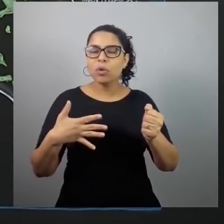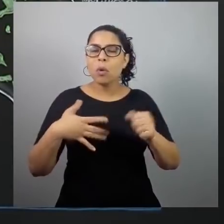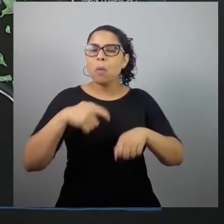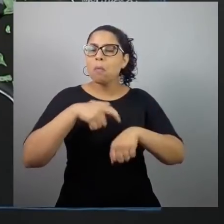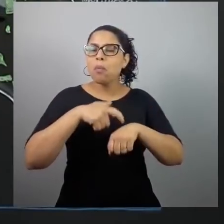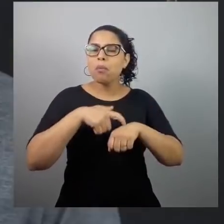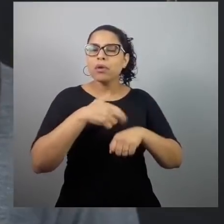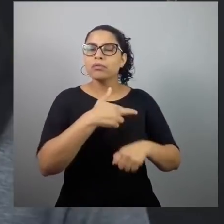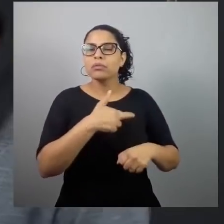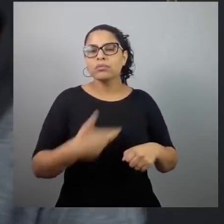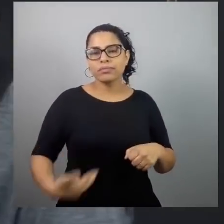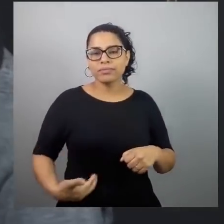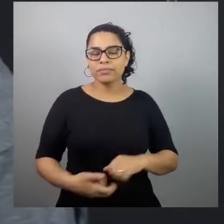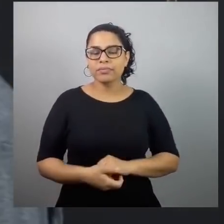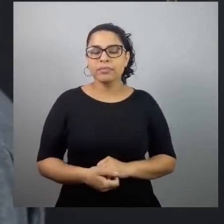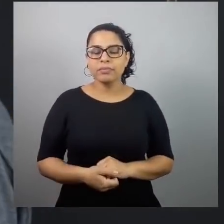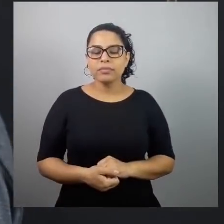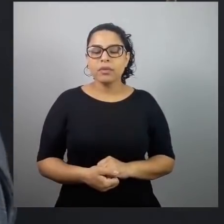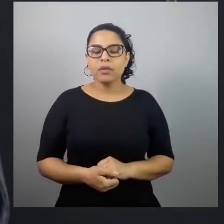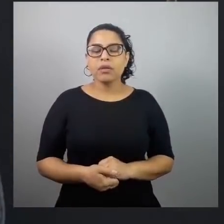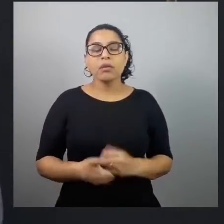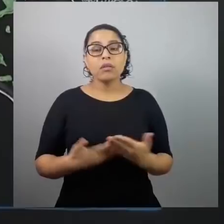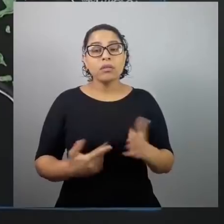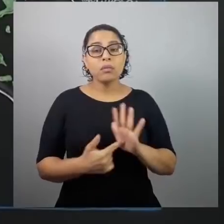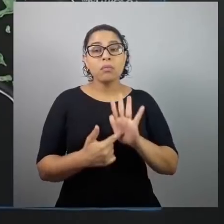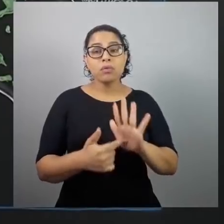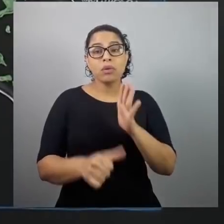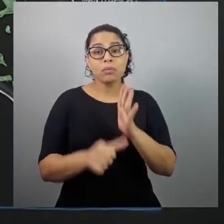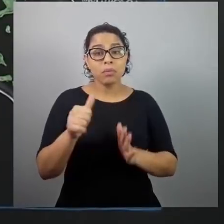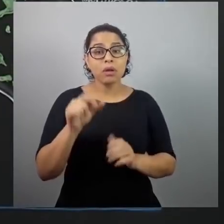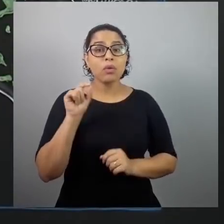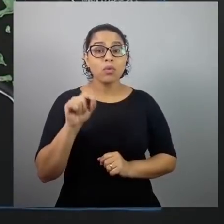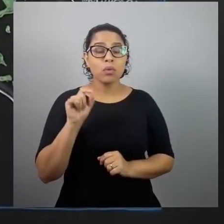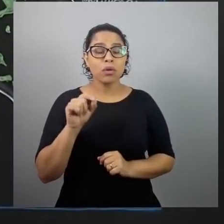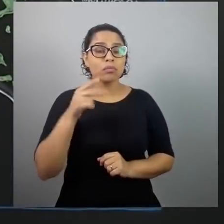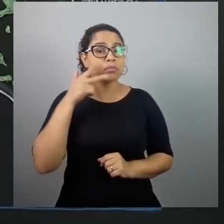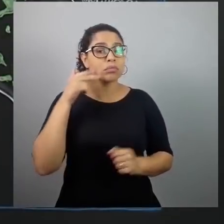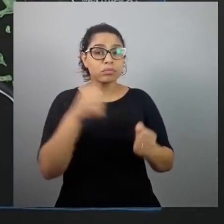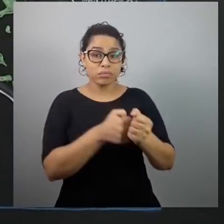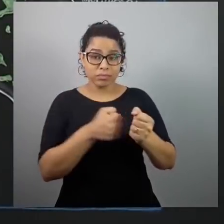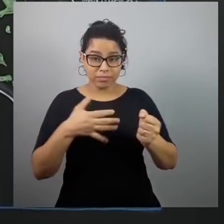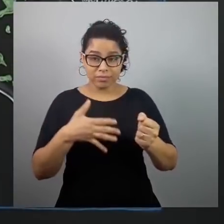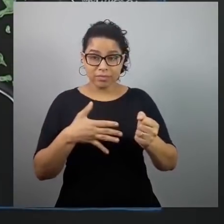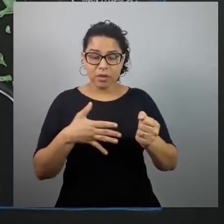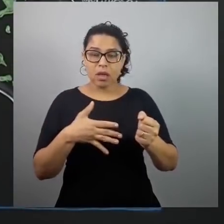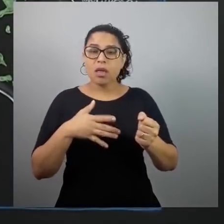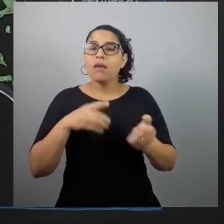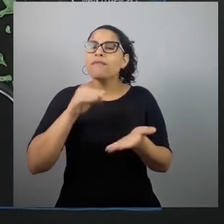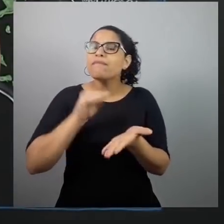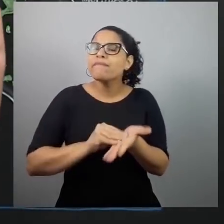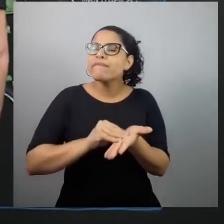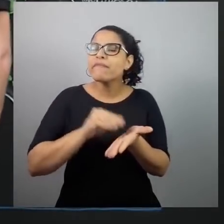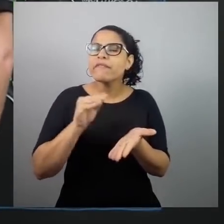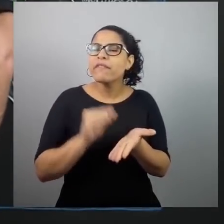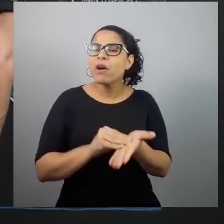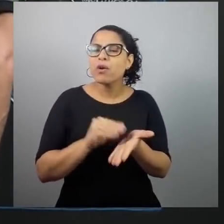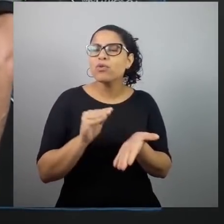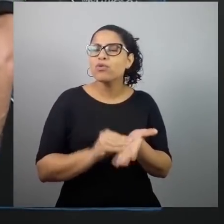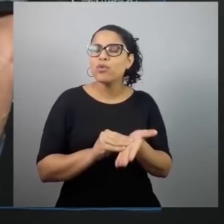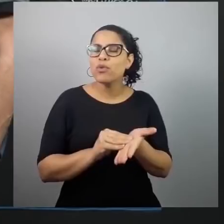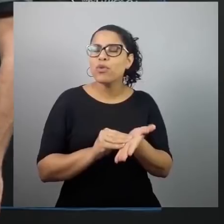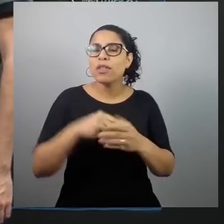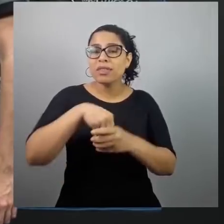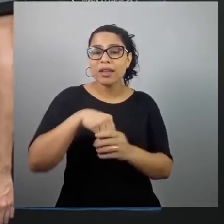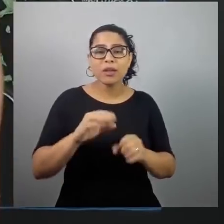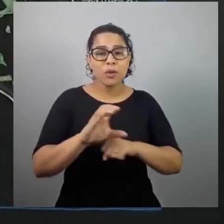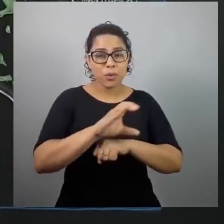no período republicano. Então a gente vai começar destacando que a questão indígena ela teve uma ausência dessa primeira Constituição da